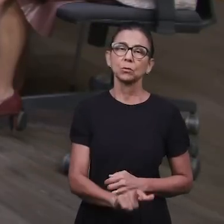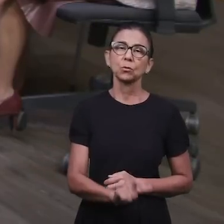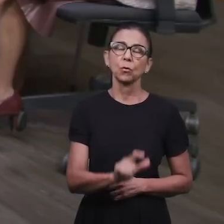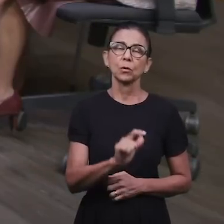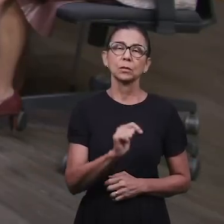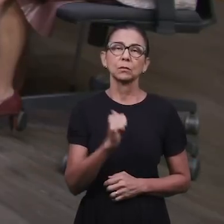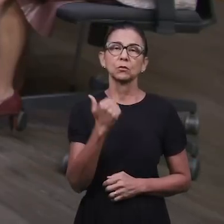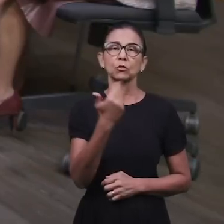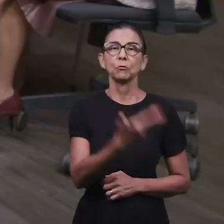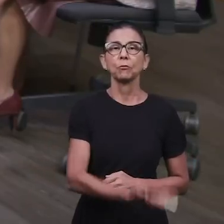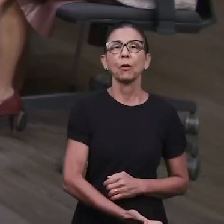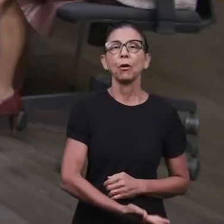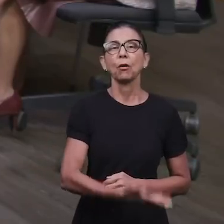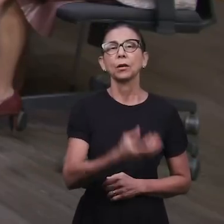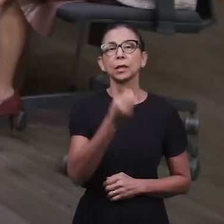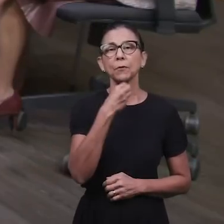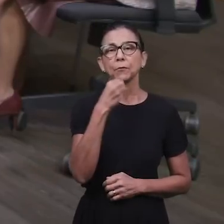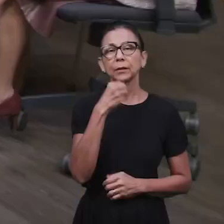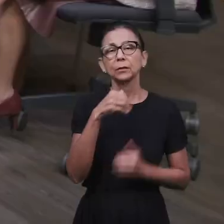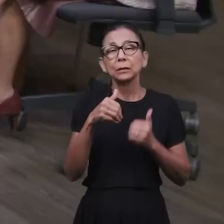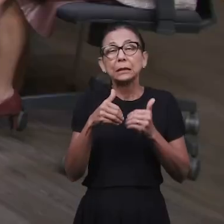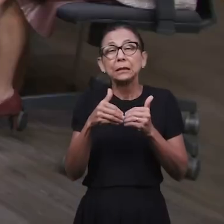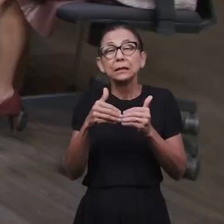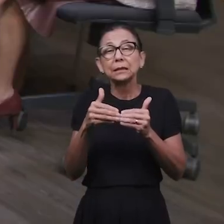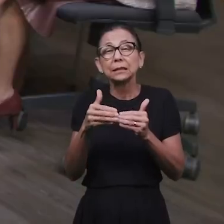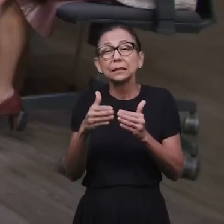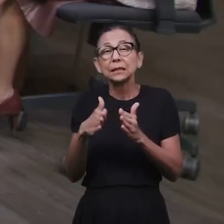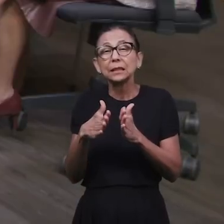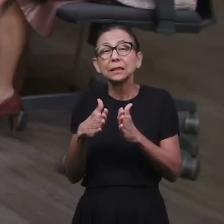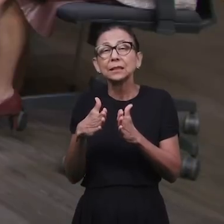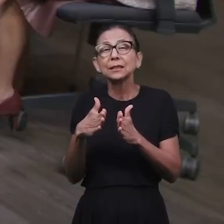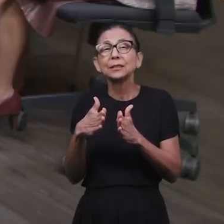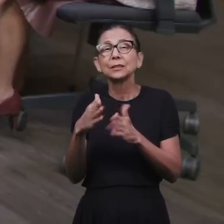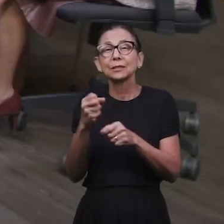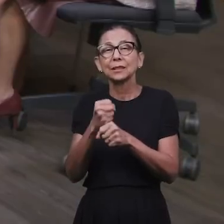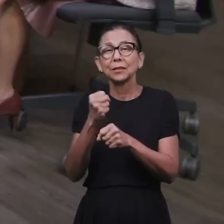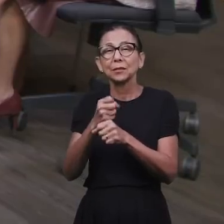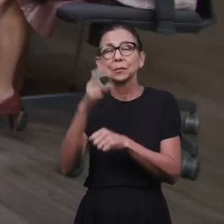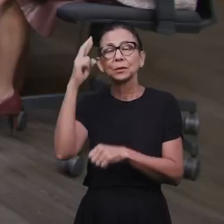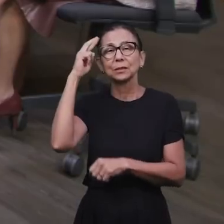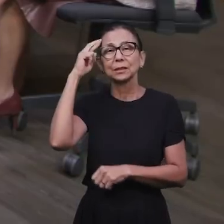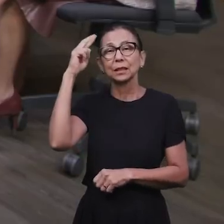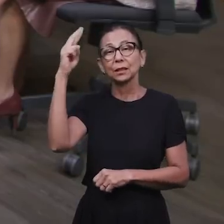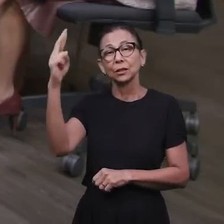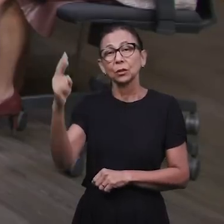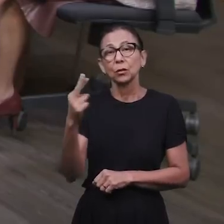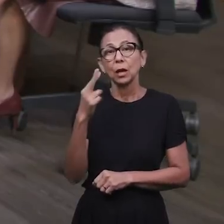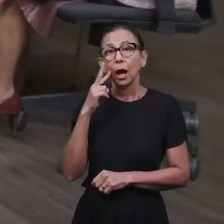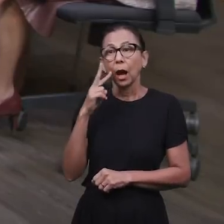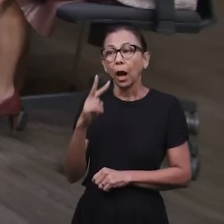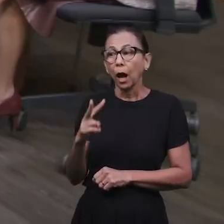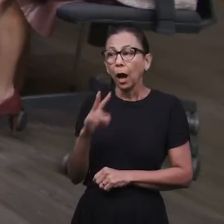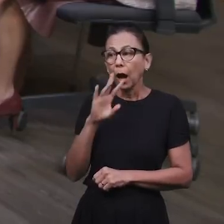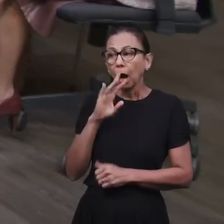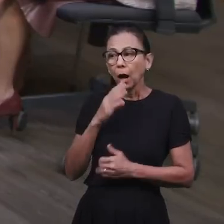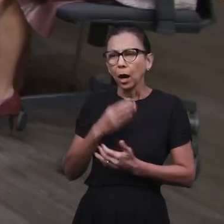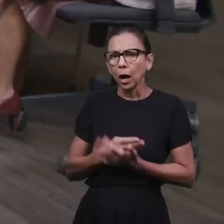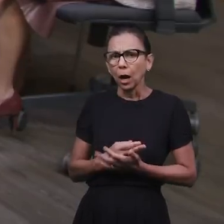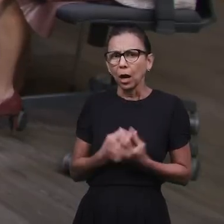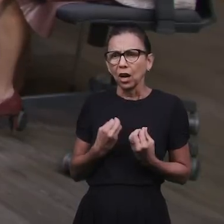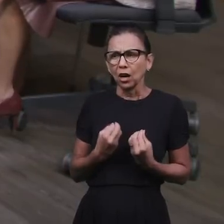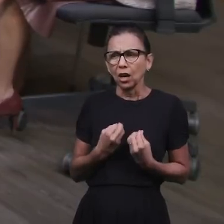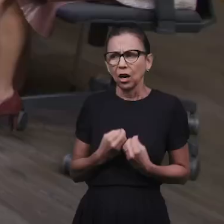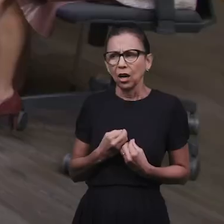está comendo aquela carne, para trazer o caso concreto aí, advogada, né? É você que é advogada, né? Pronto, isso,